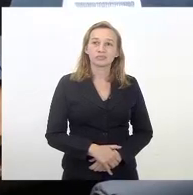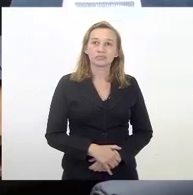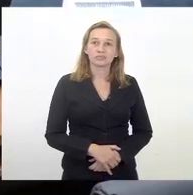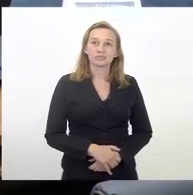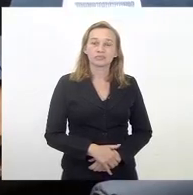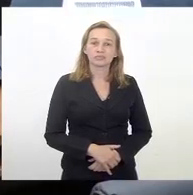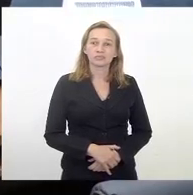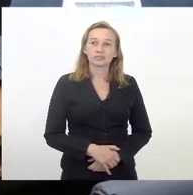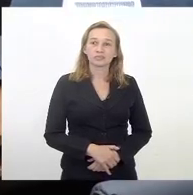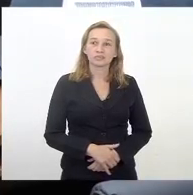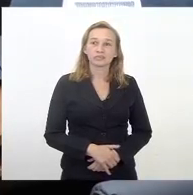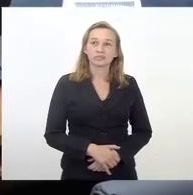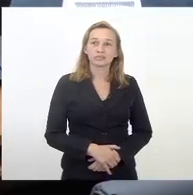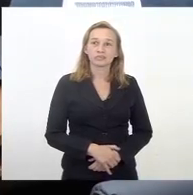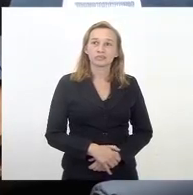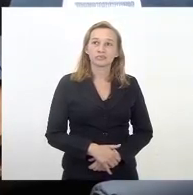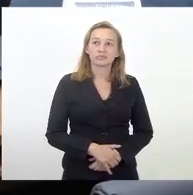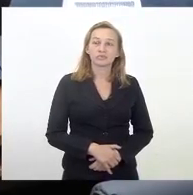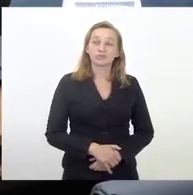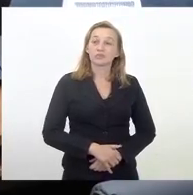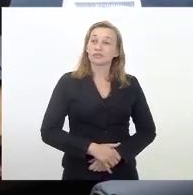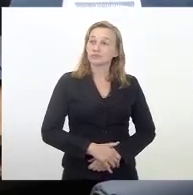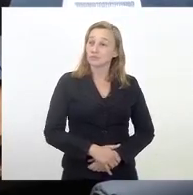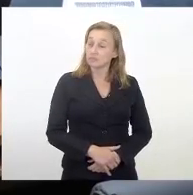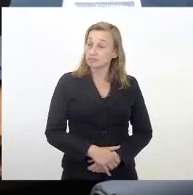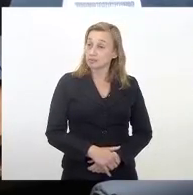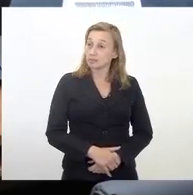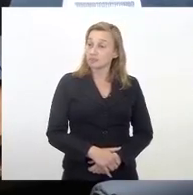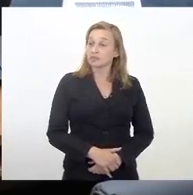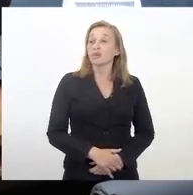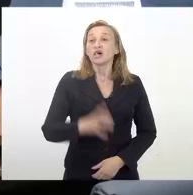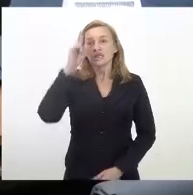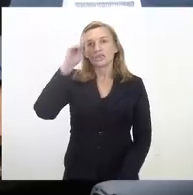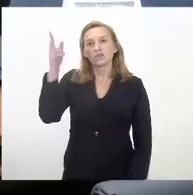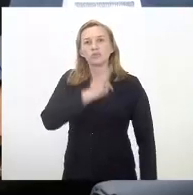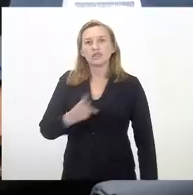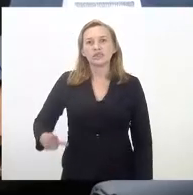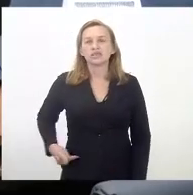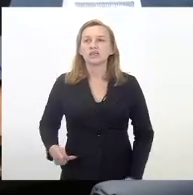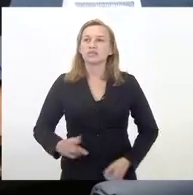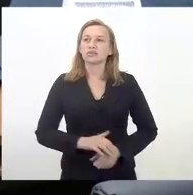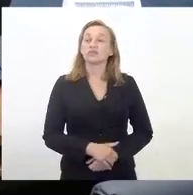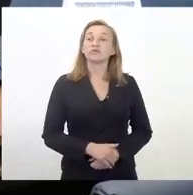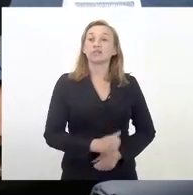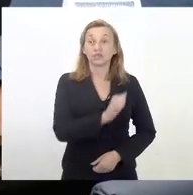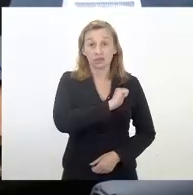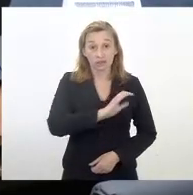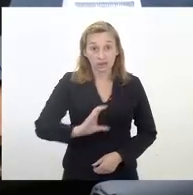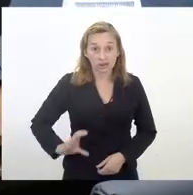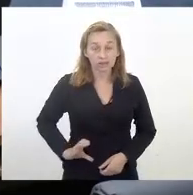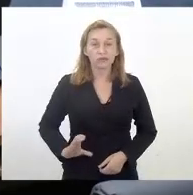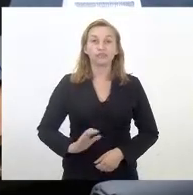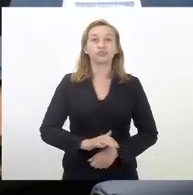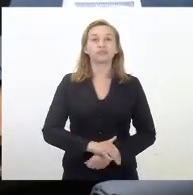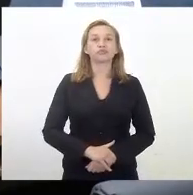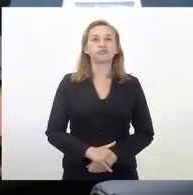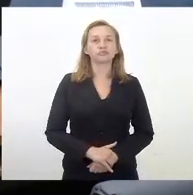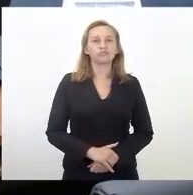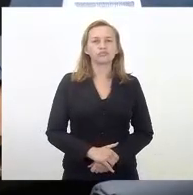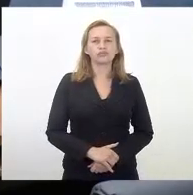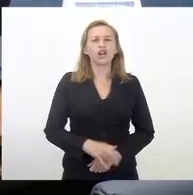é uma aqui então olha só Presidente André Ceciliano